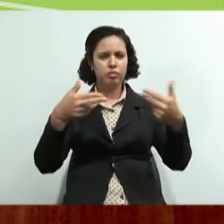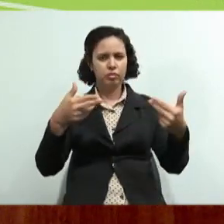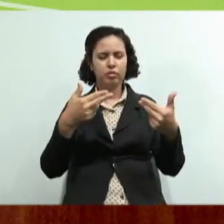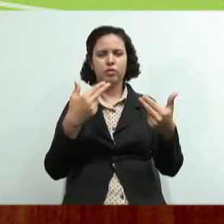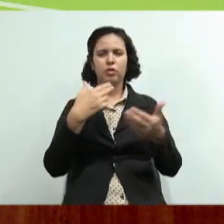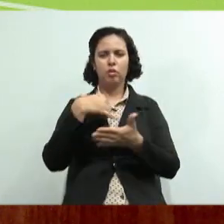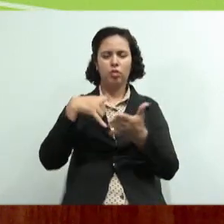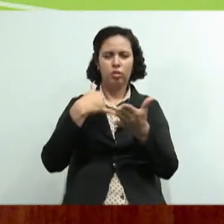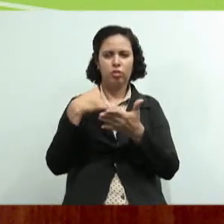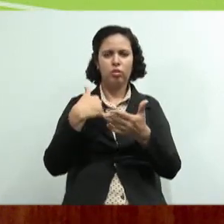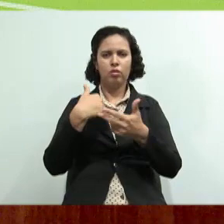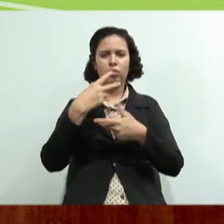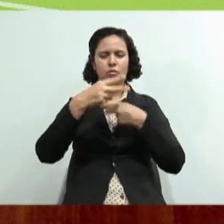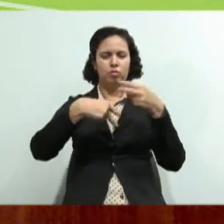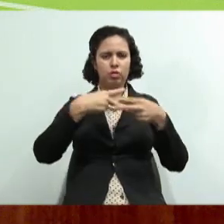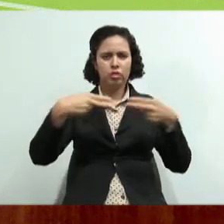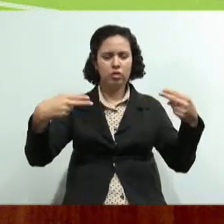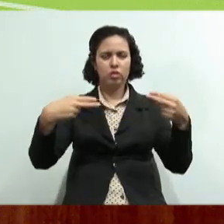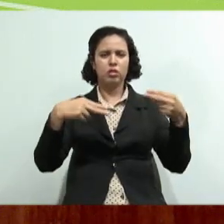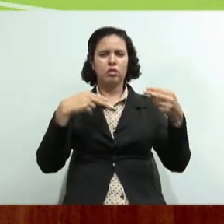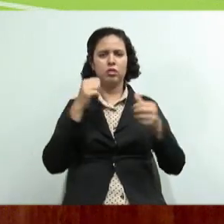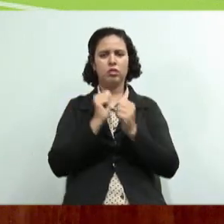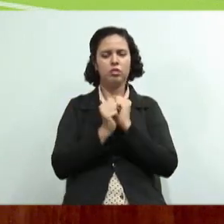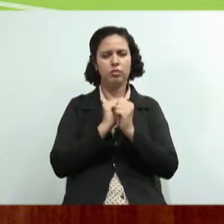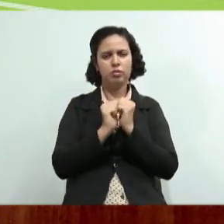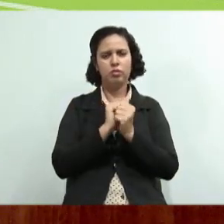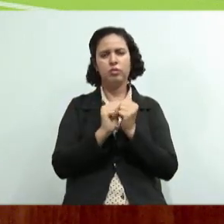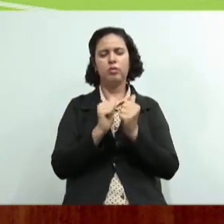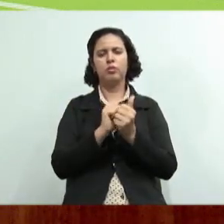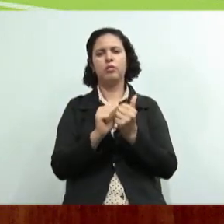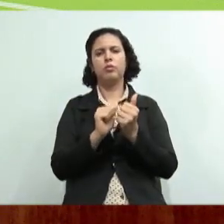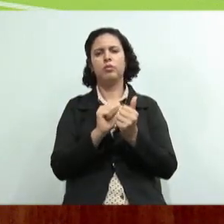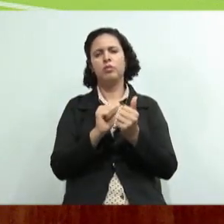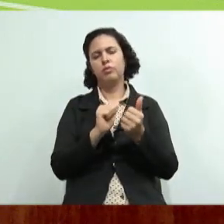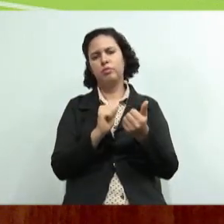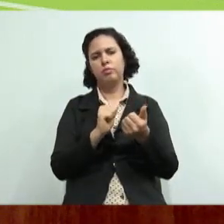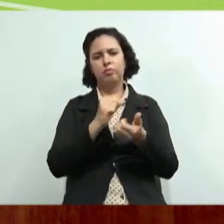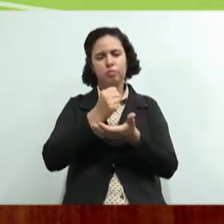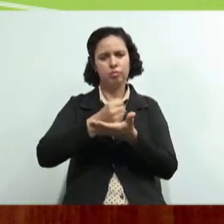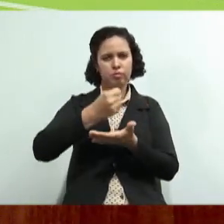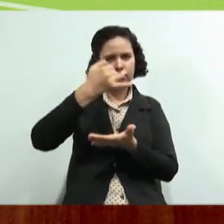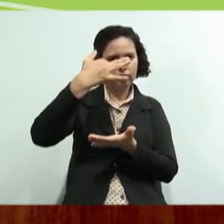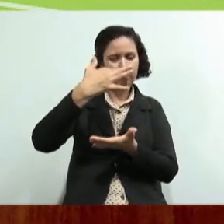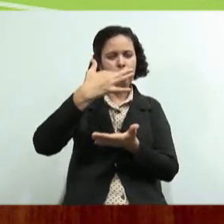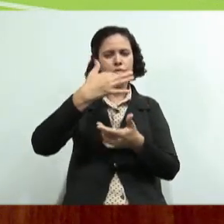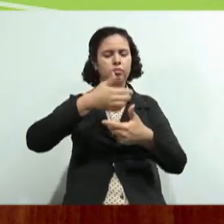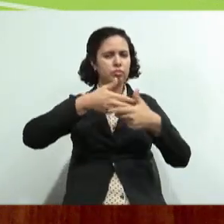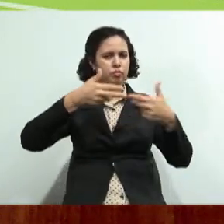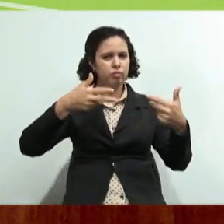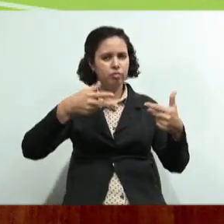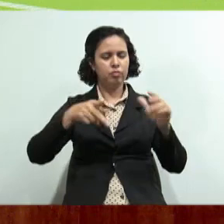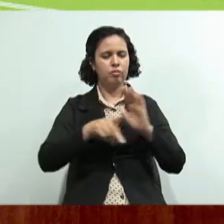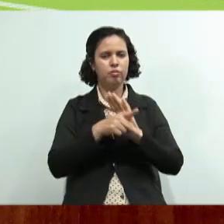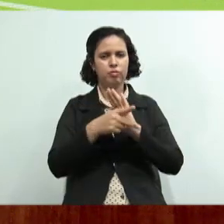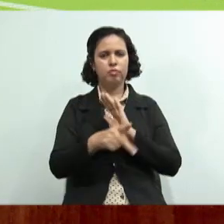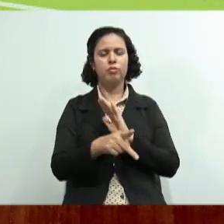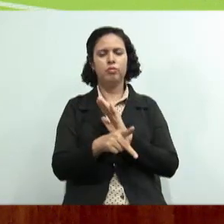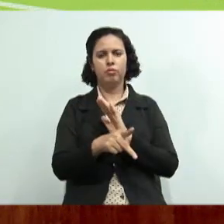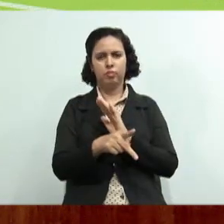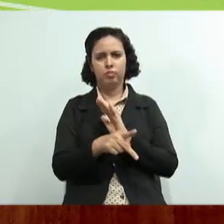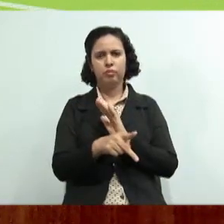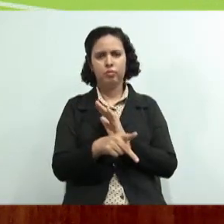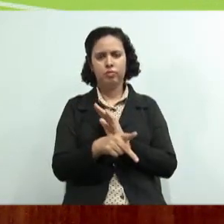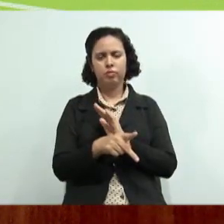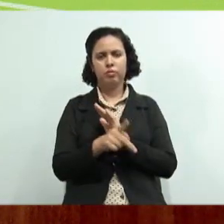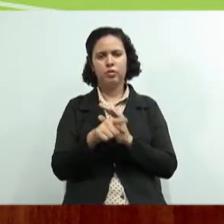manteiga, macarrão, sal, biscoito e etc. Farinha, são justamente os itens alimentícios que compõem a nossa